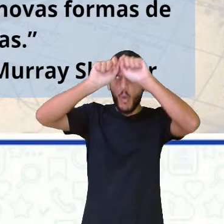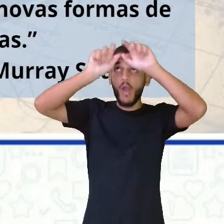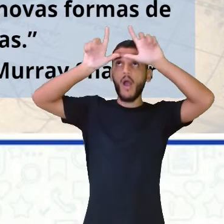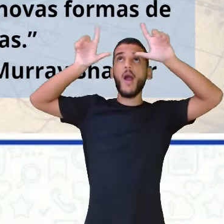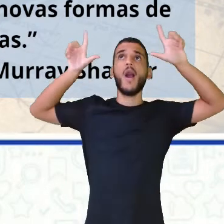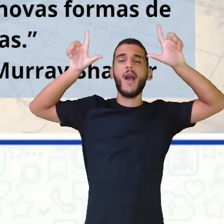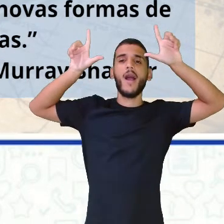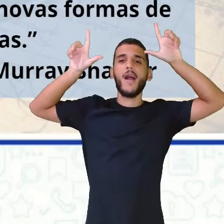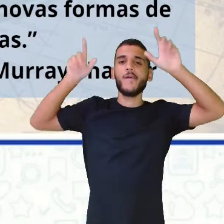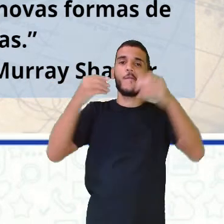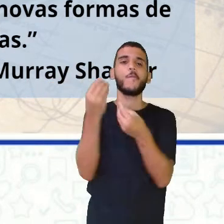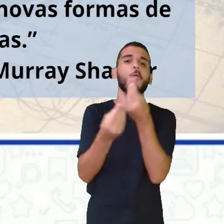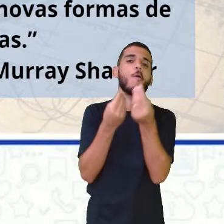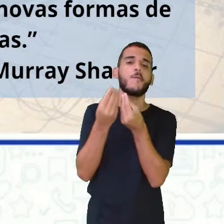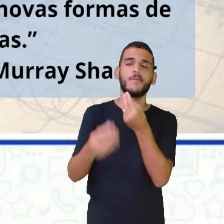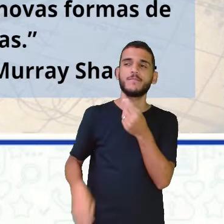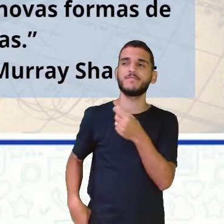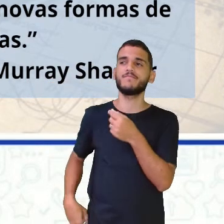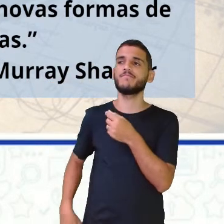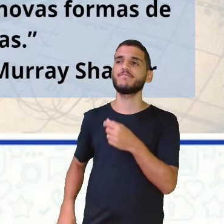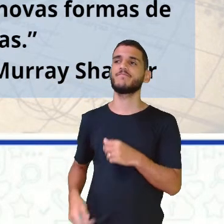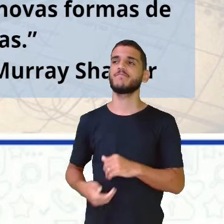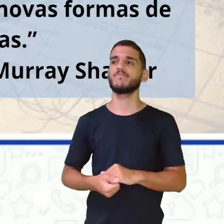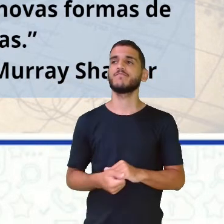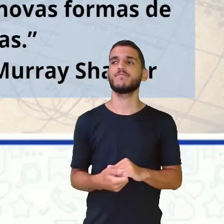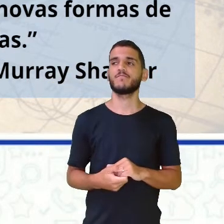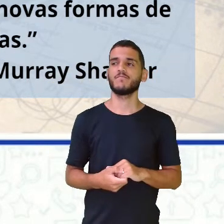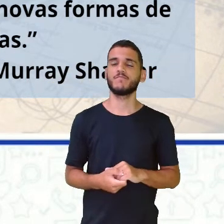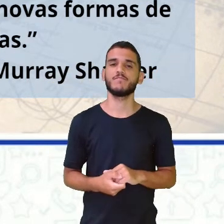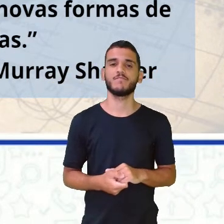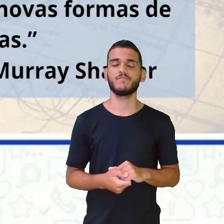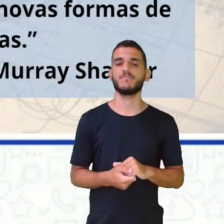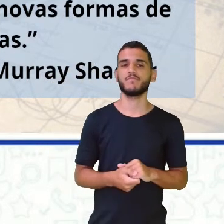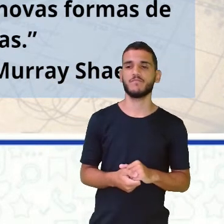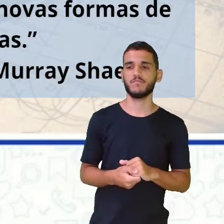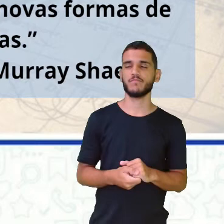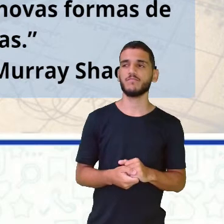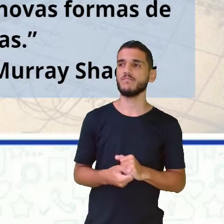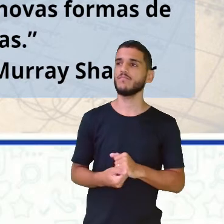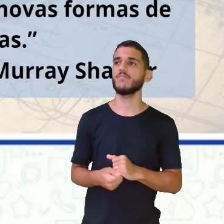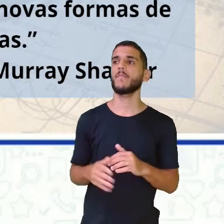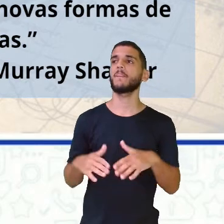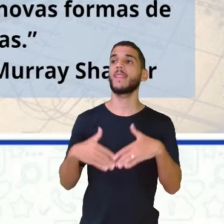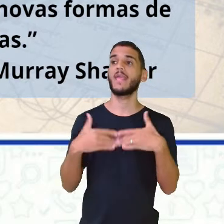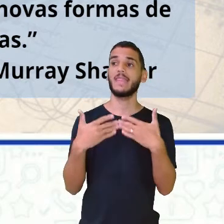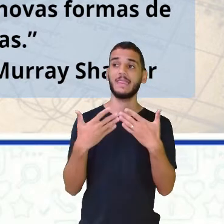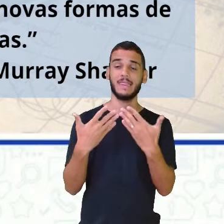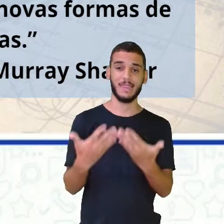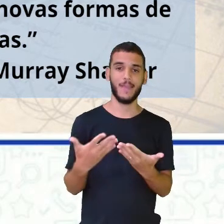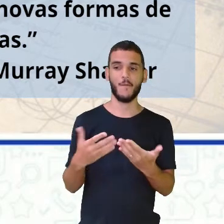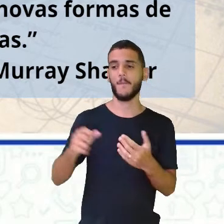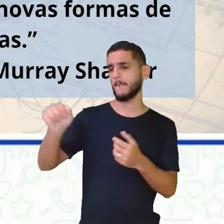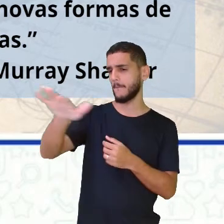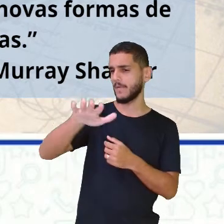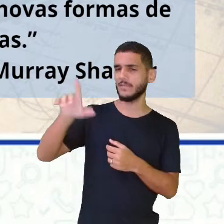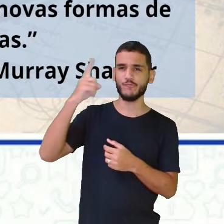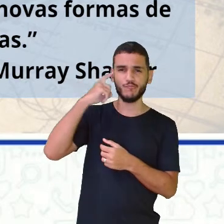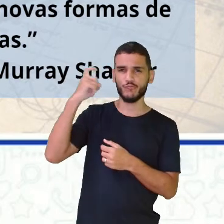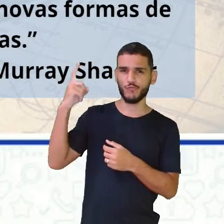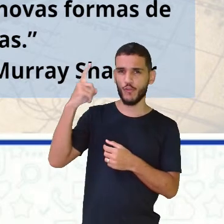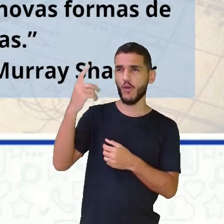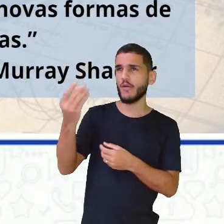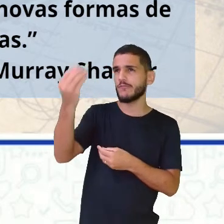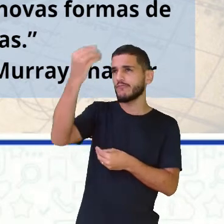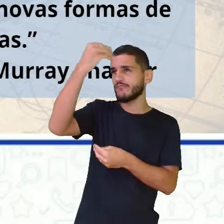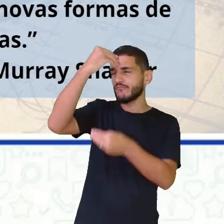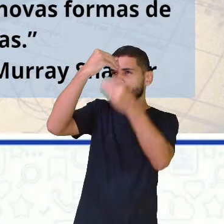sonora. Então, gerar uma imagem... Isso é a fala dele, do Murray. Gerar uma imagem convincente de uma paisagem sonora